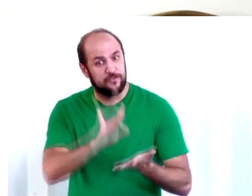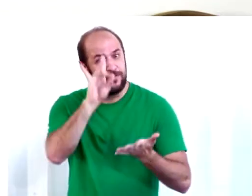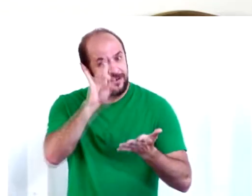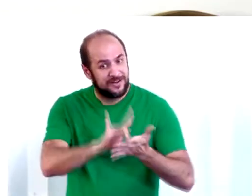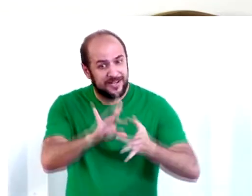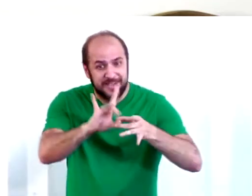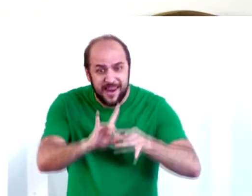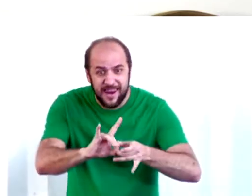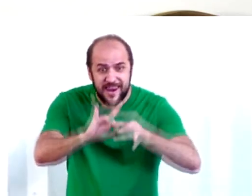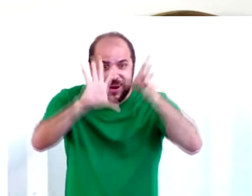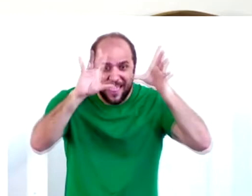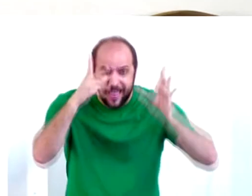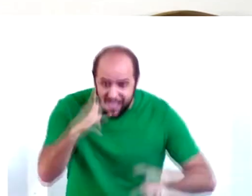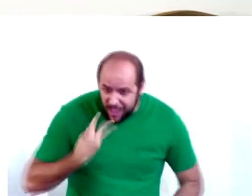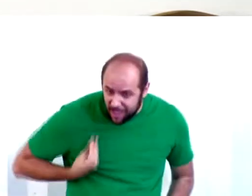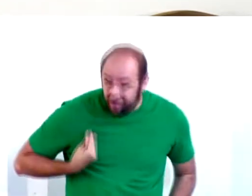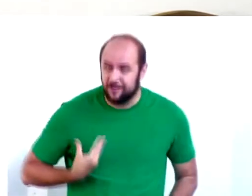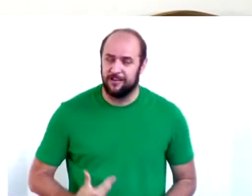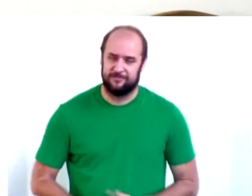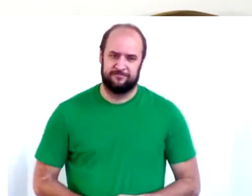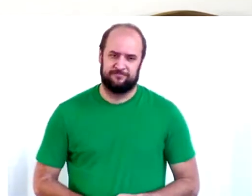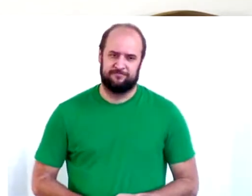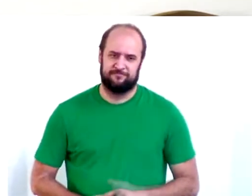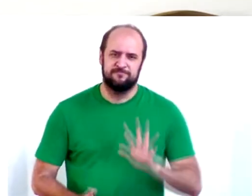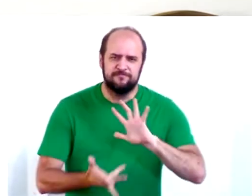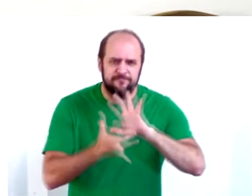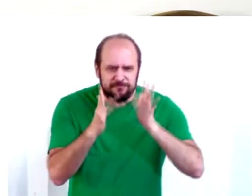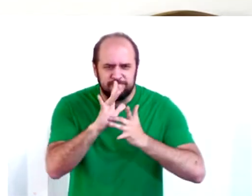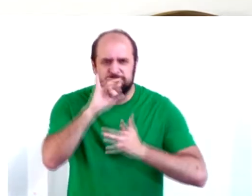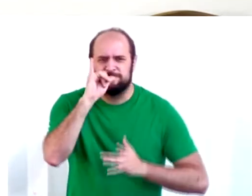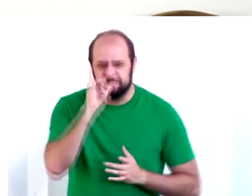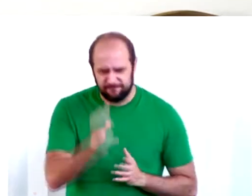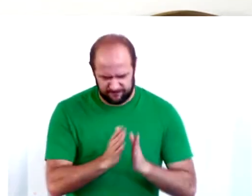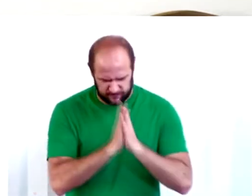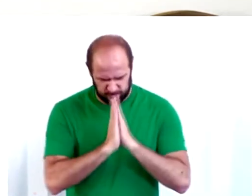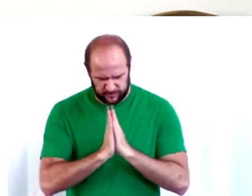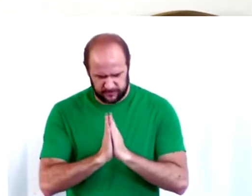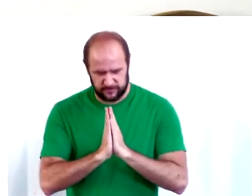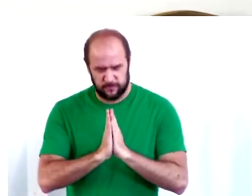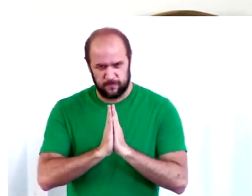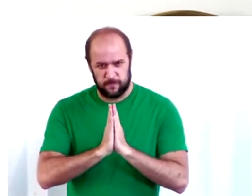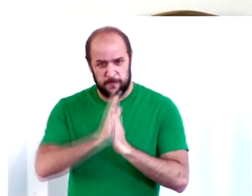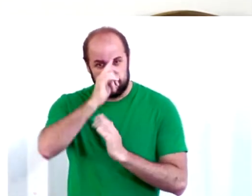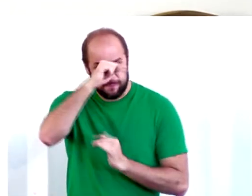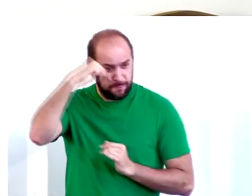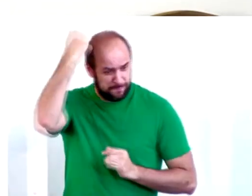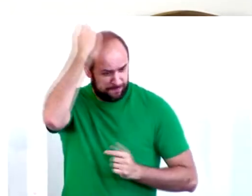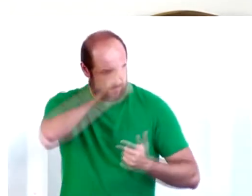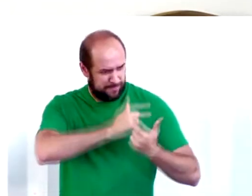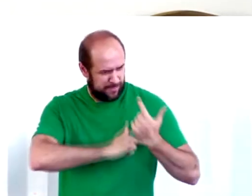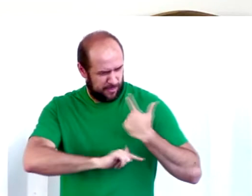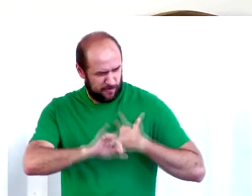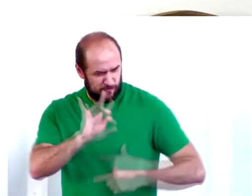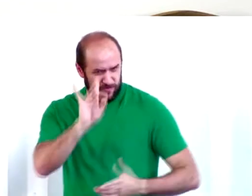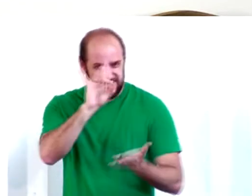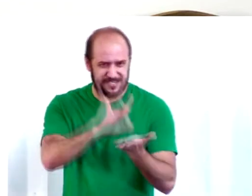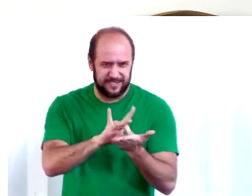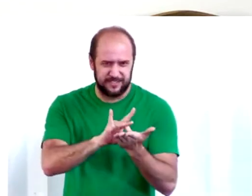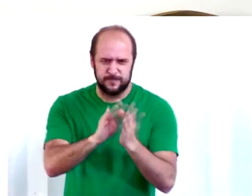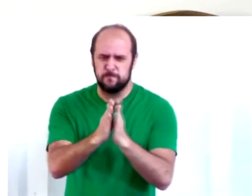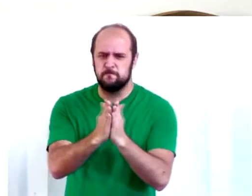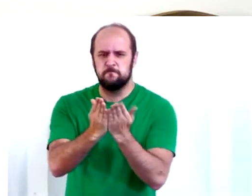libertará. Jesus disse na oração sacerdotal, santifica-os na verdade, a